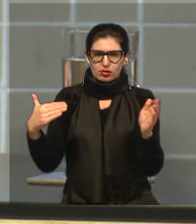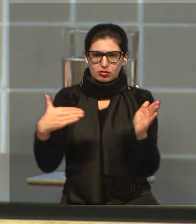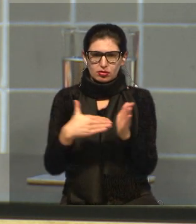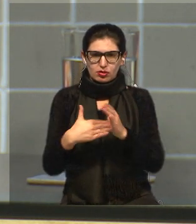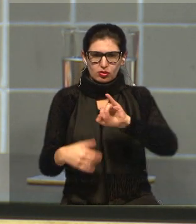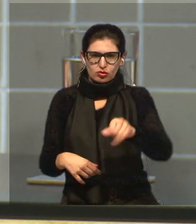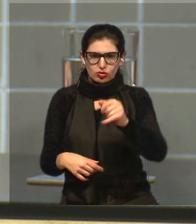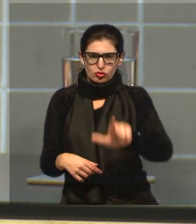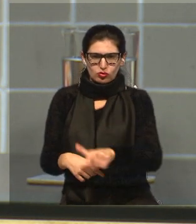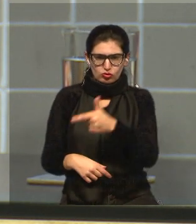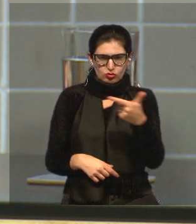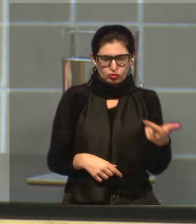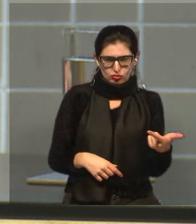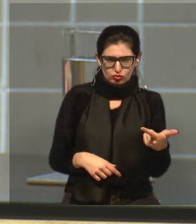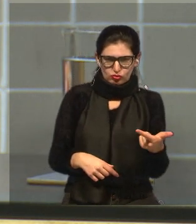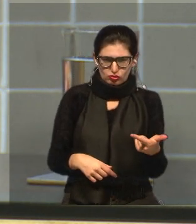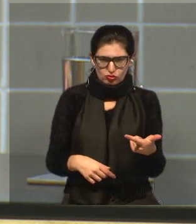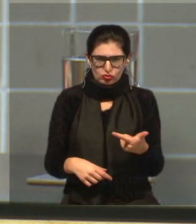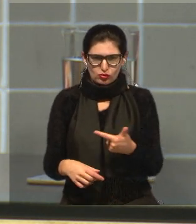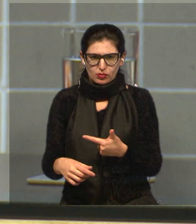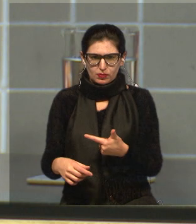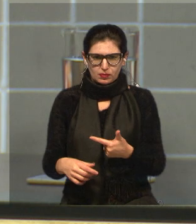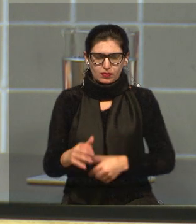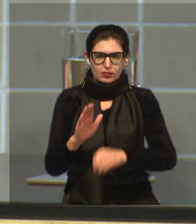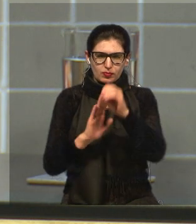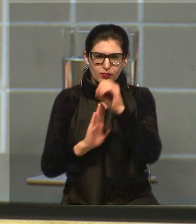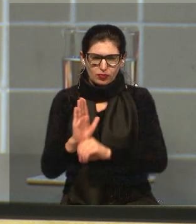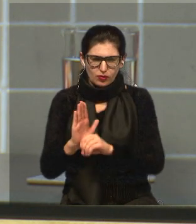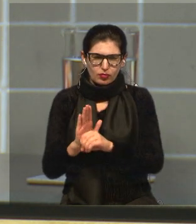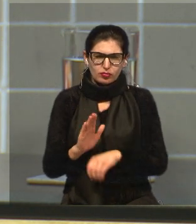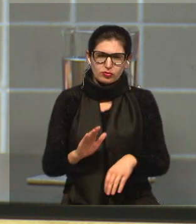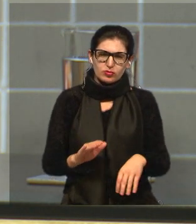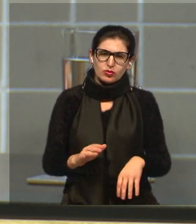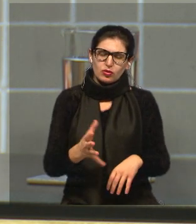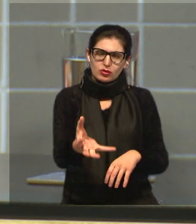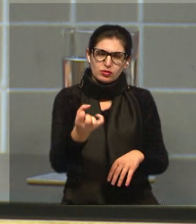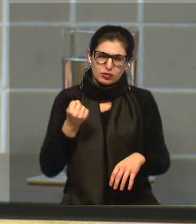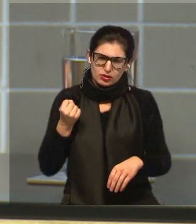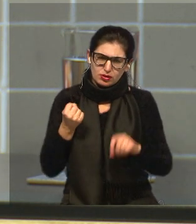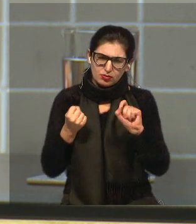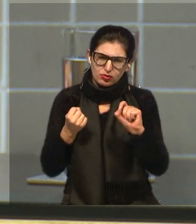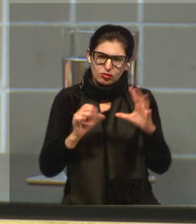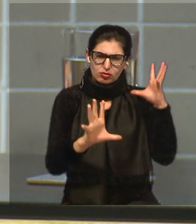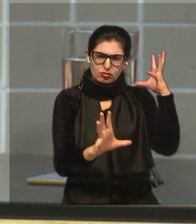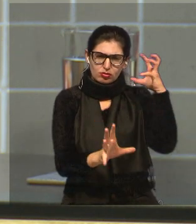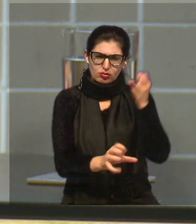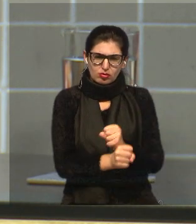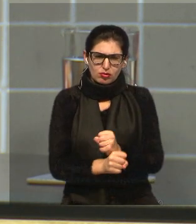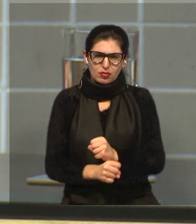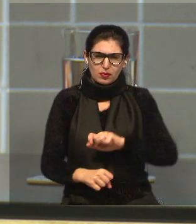julho, né? Os ofícios recebidos por toda a rede foram um total de